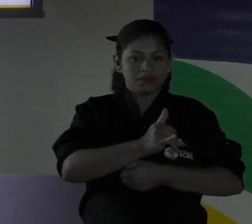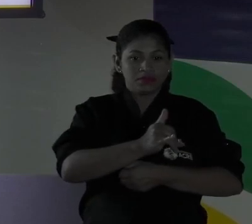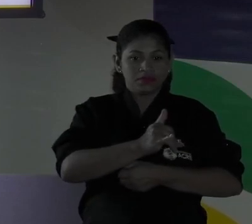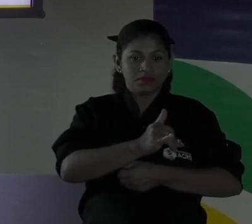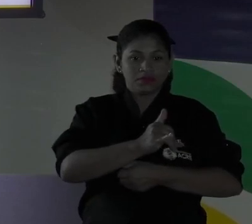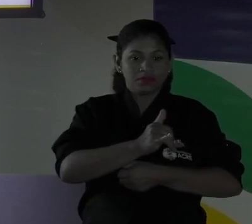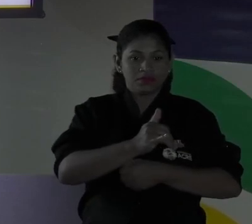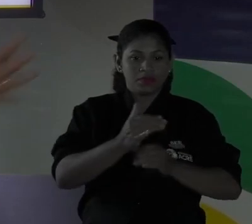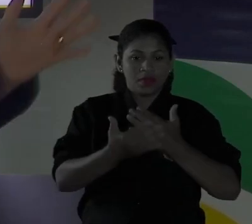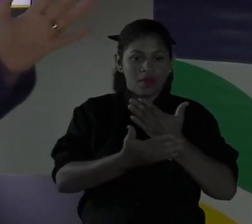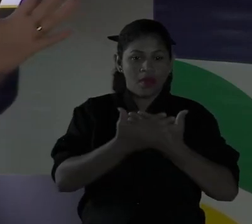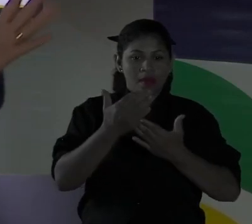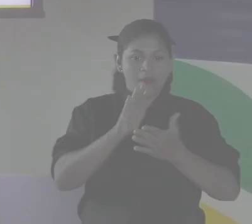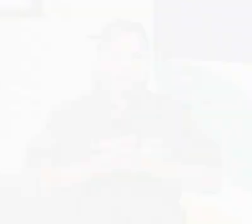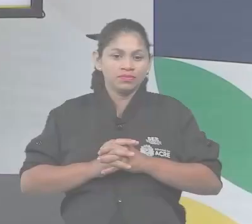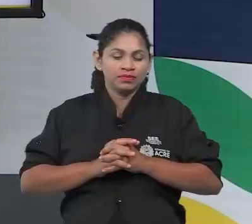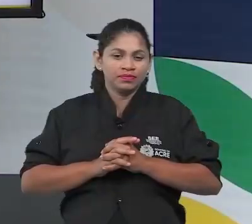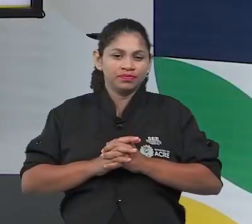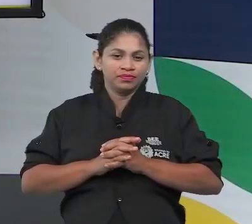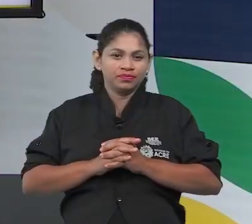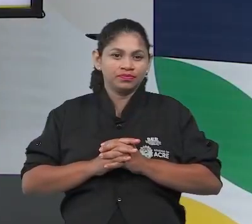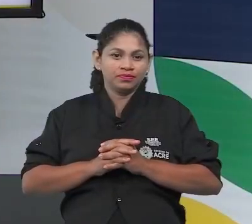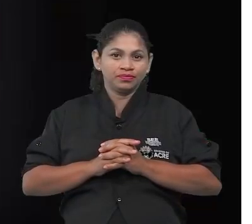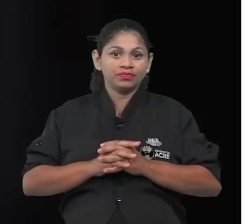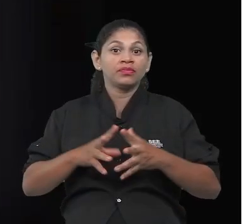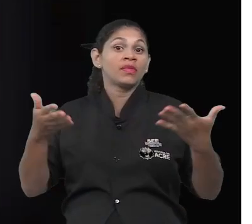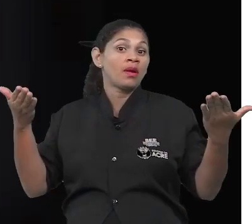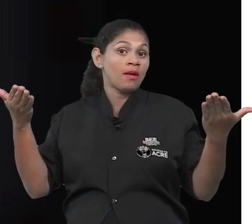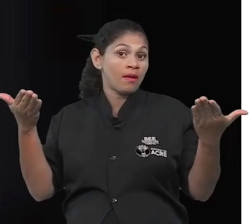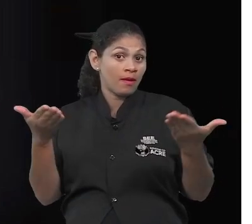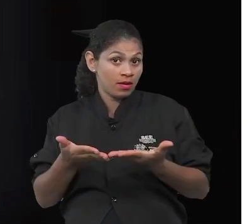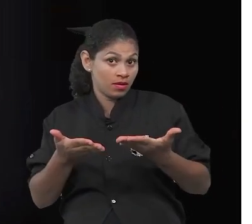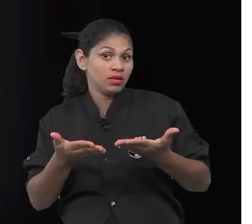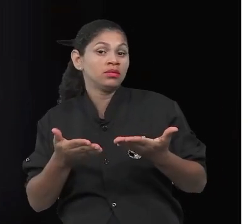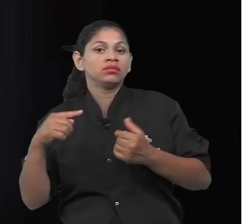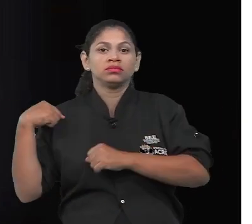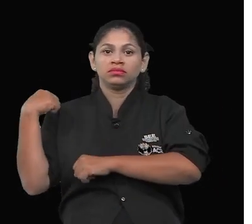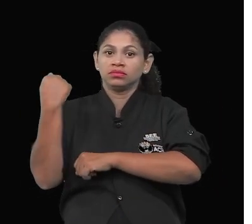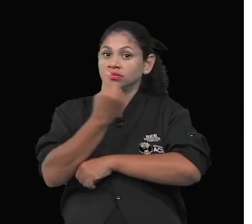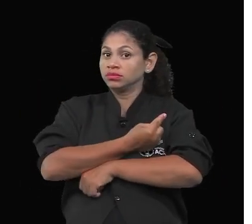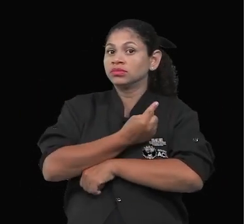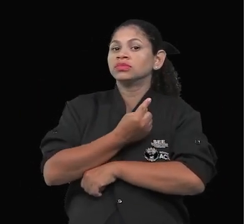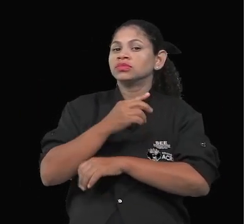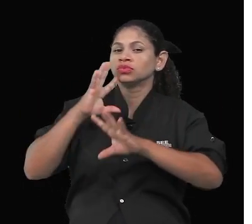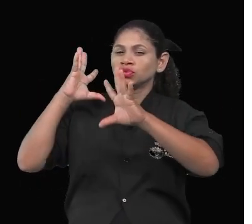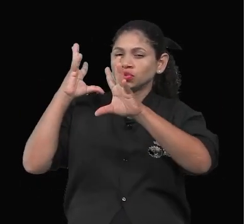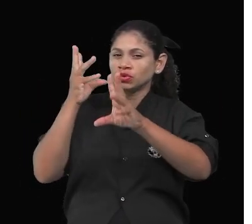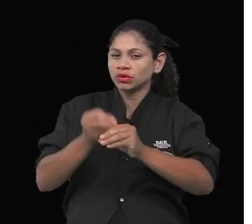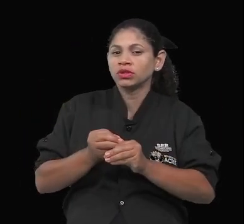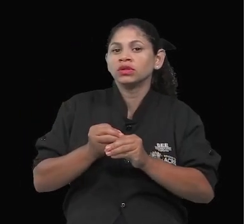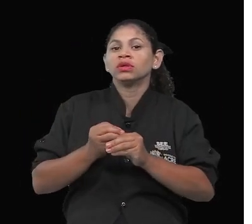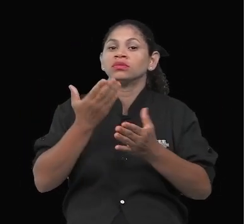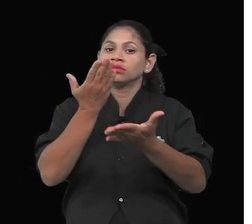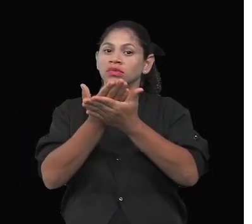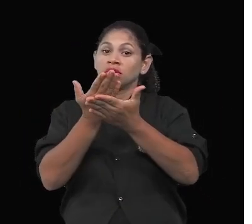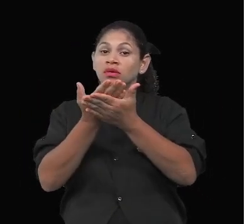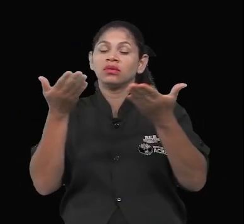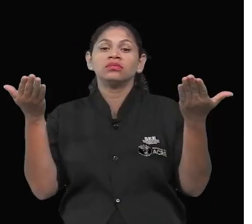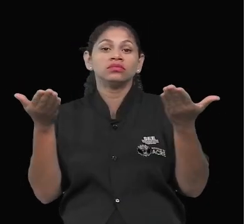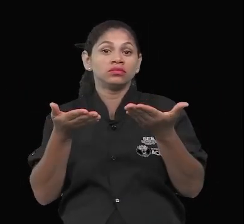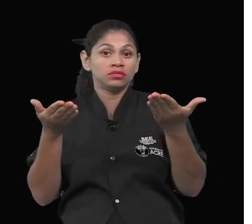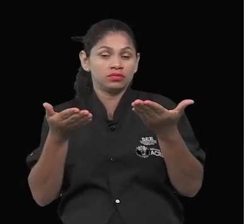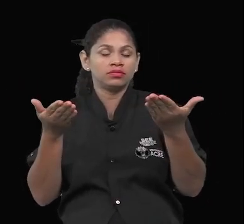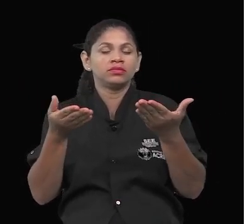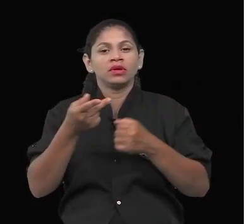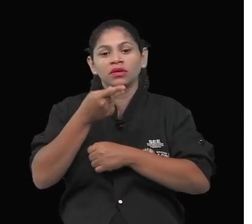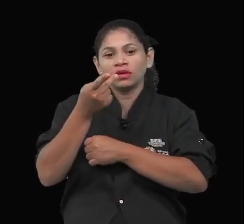aqui pelo ar. Então, vamos agora para o nosso revisando. Então, na nossa aula de hoje, nós falamos